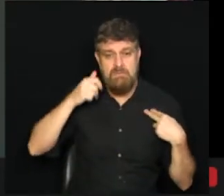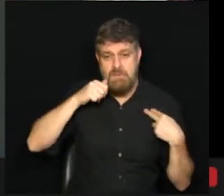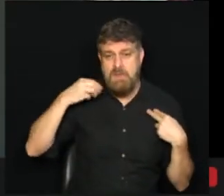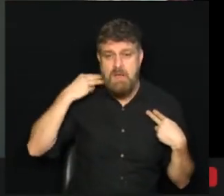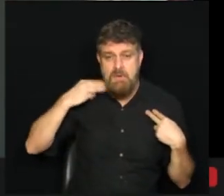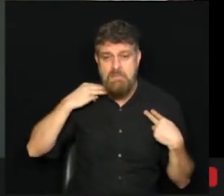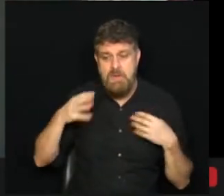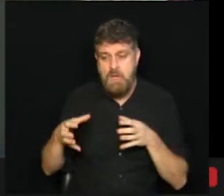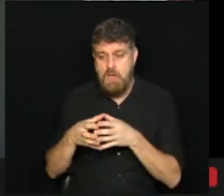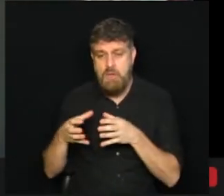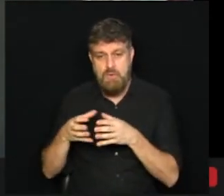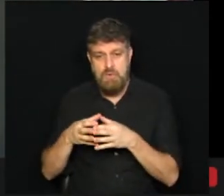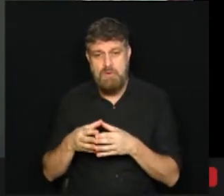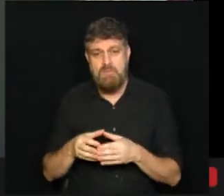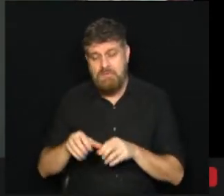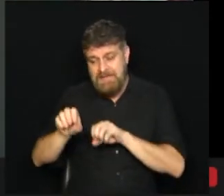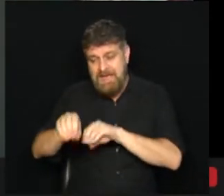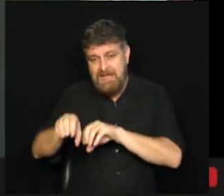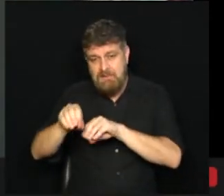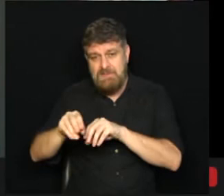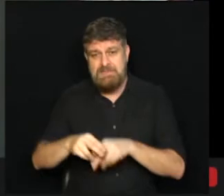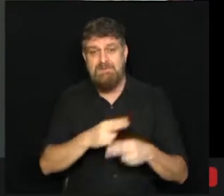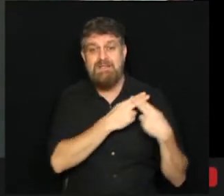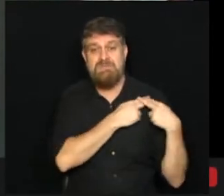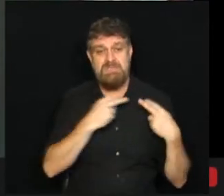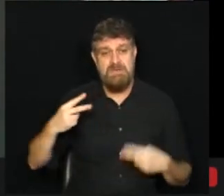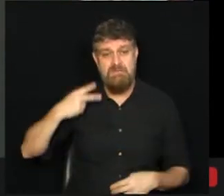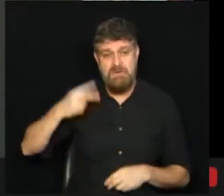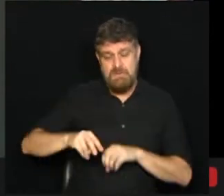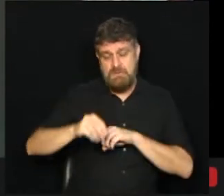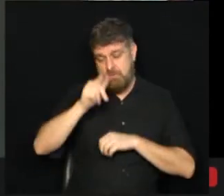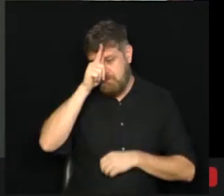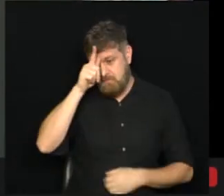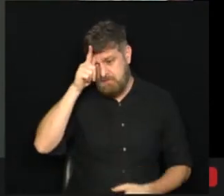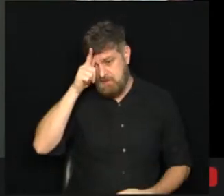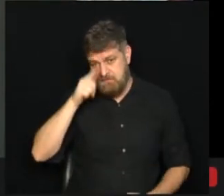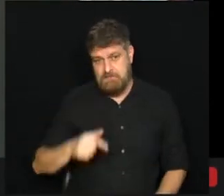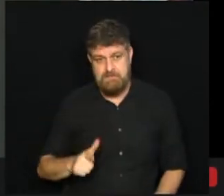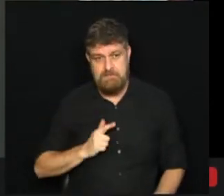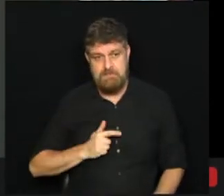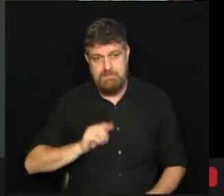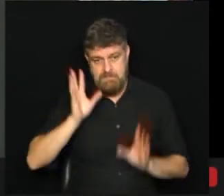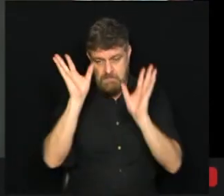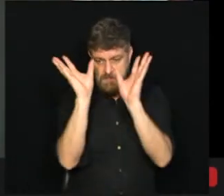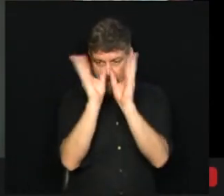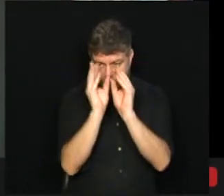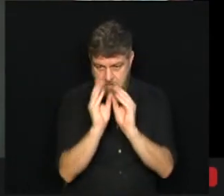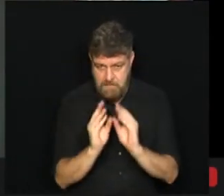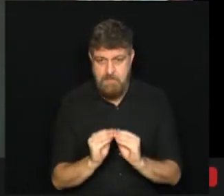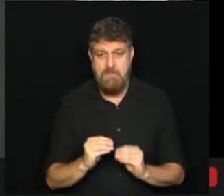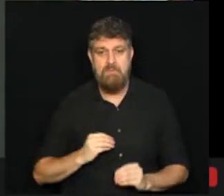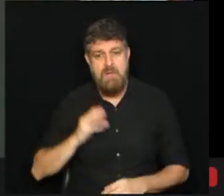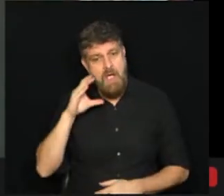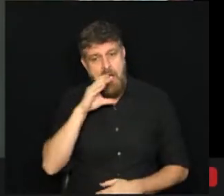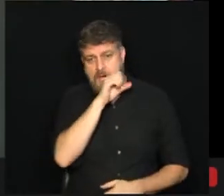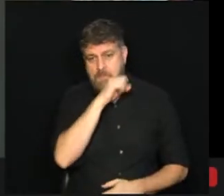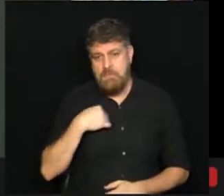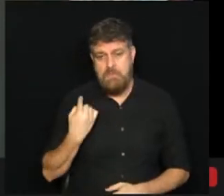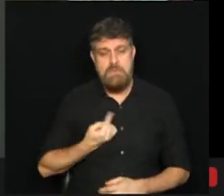Comissão de Educação, presidido pelo vereador Gustavo Preto. Então, são essas as minhas considerações breves, para que a gente possa,